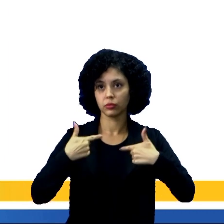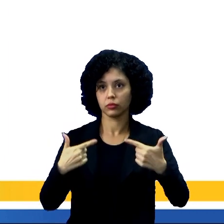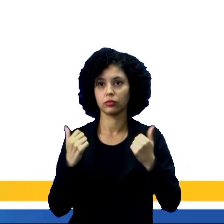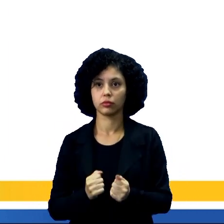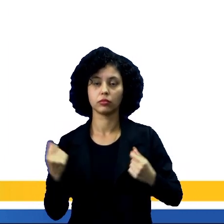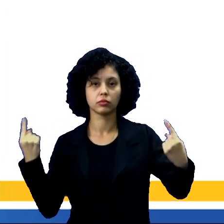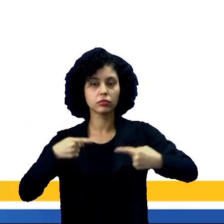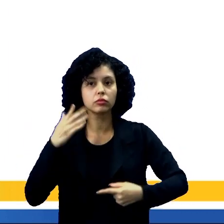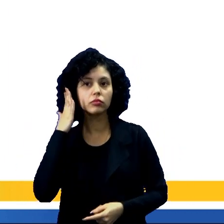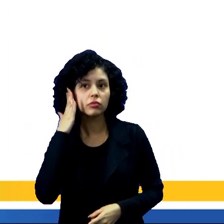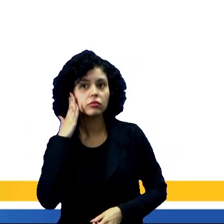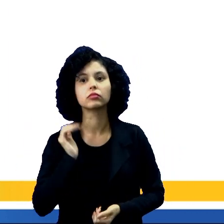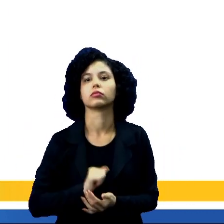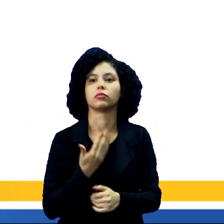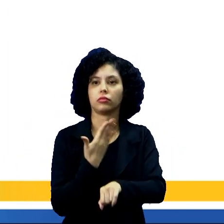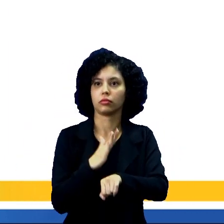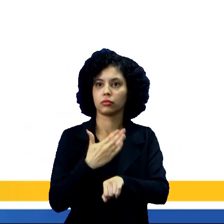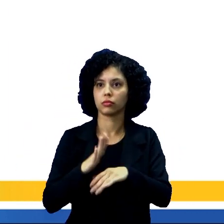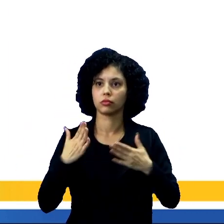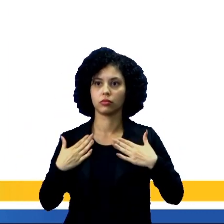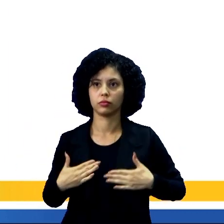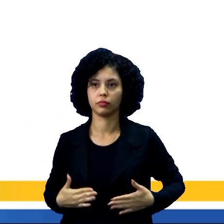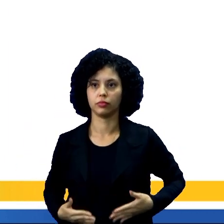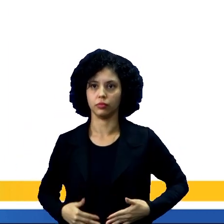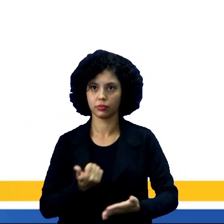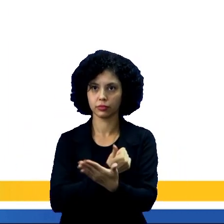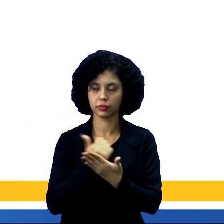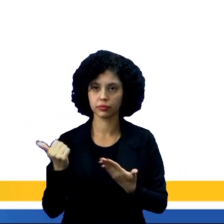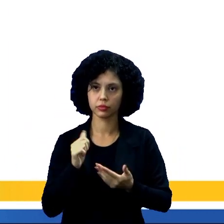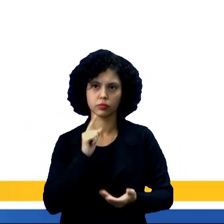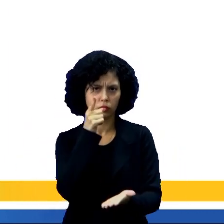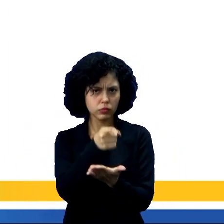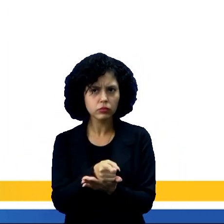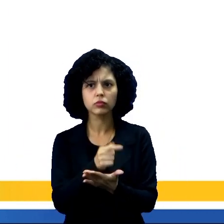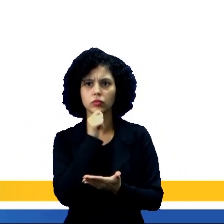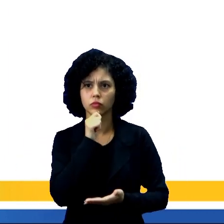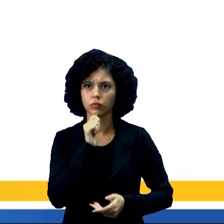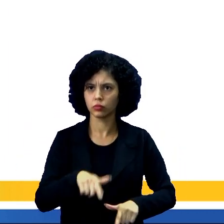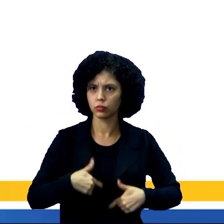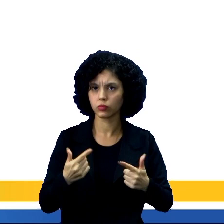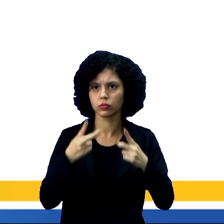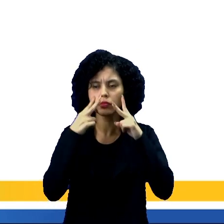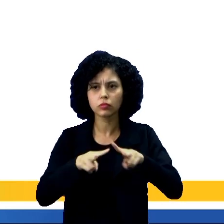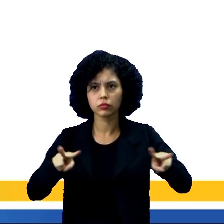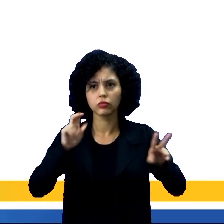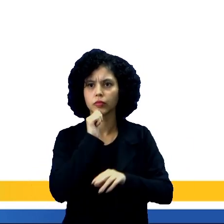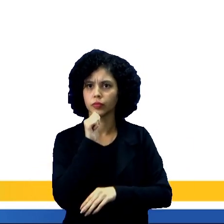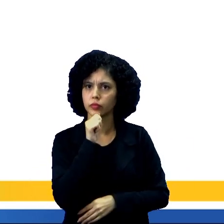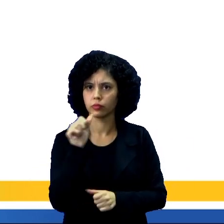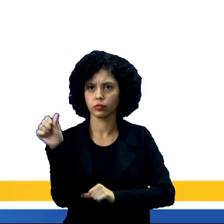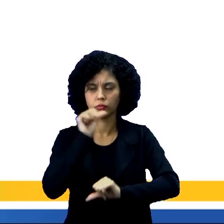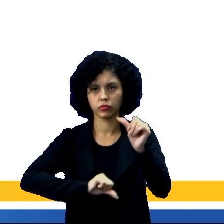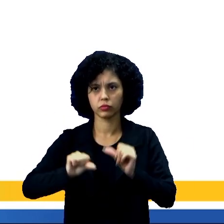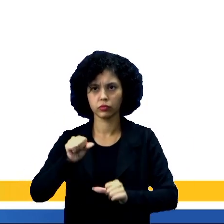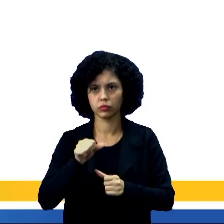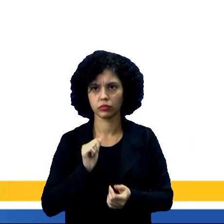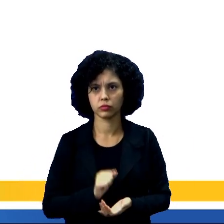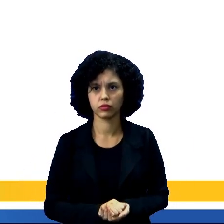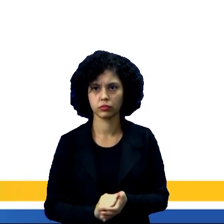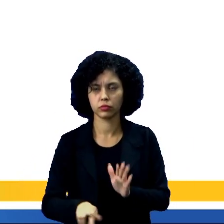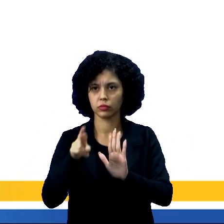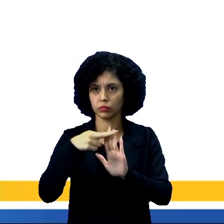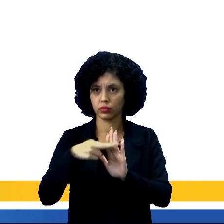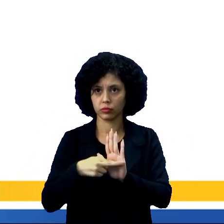podem ser compreendidas como práticas corporais que, por meio de ações ofensivas e defensivas, visam atingir o oponente,